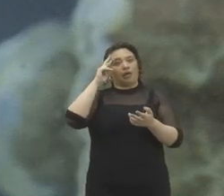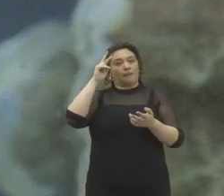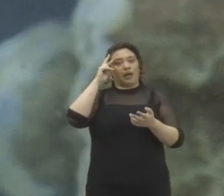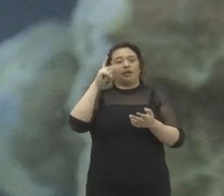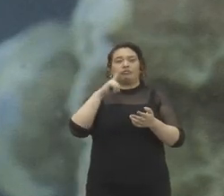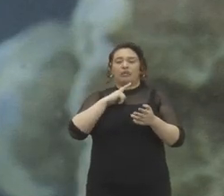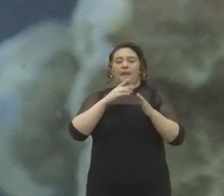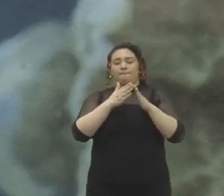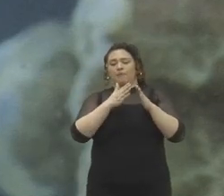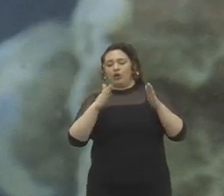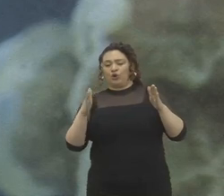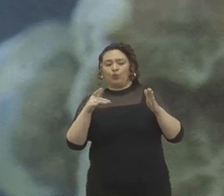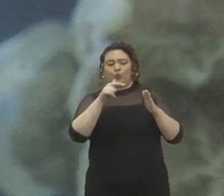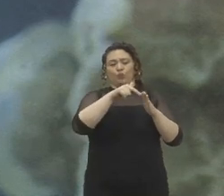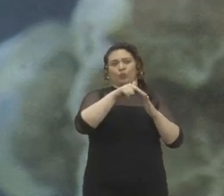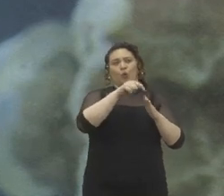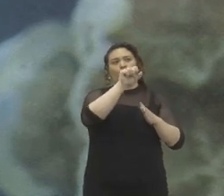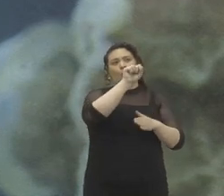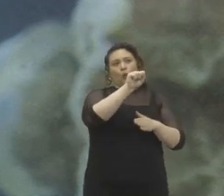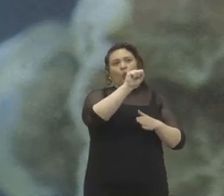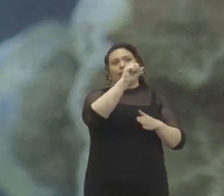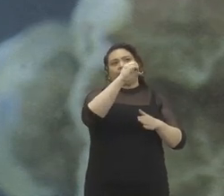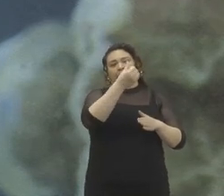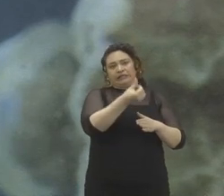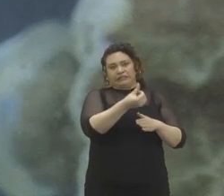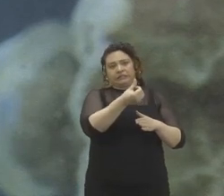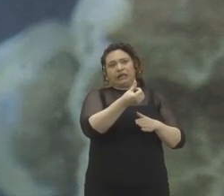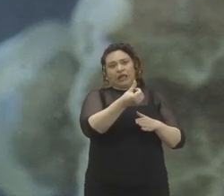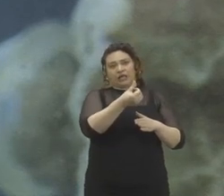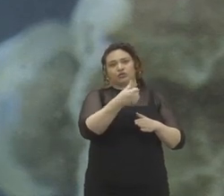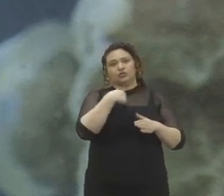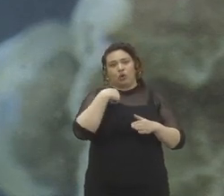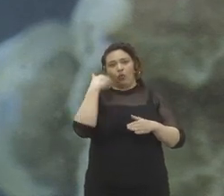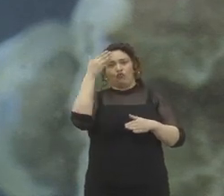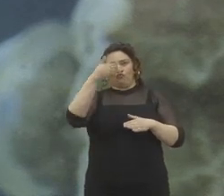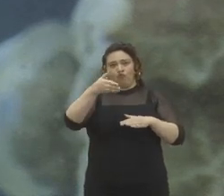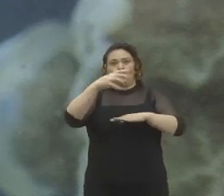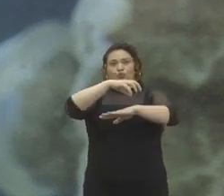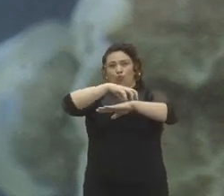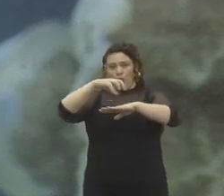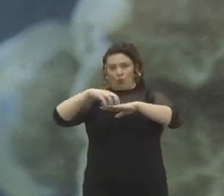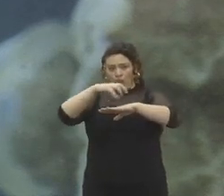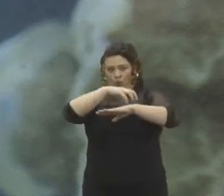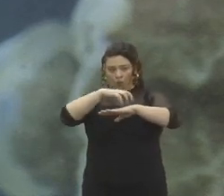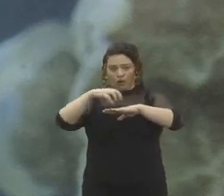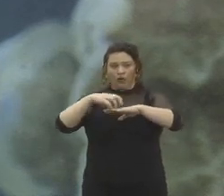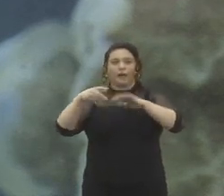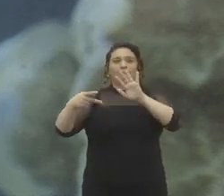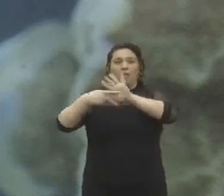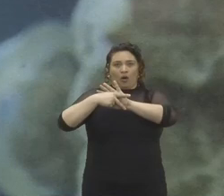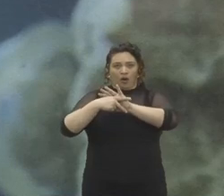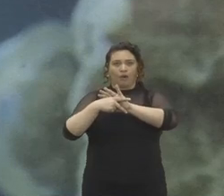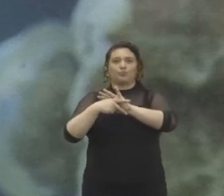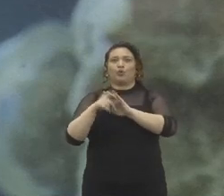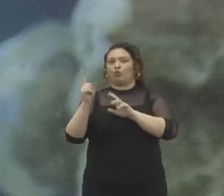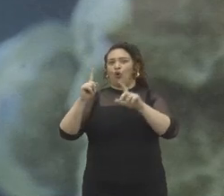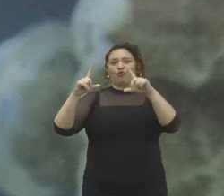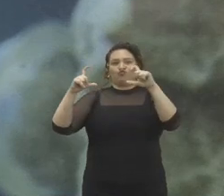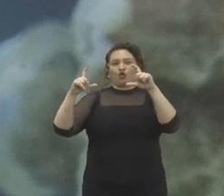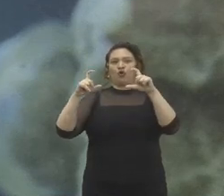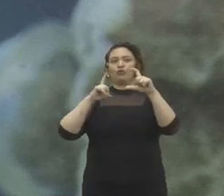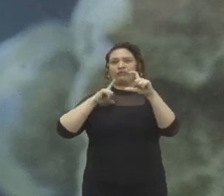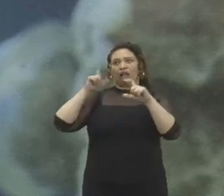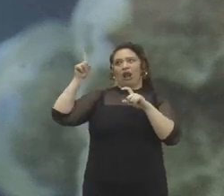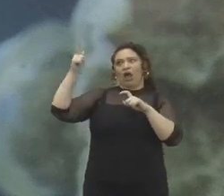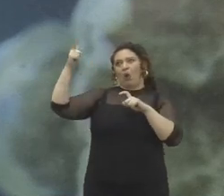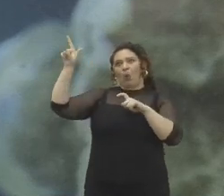que em 86 a gente viajou para Noronha e a to das Rocas né Não não é essa foto tem uma foto lá